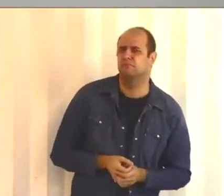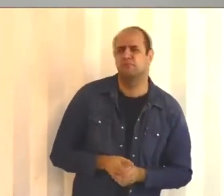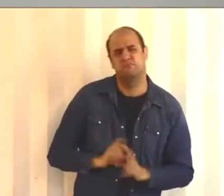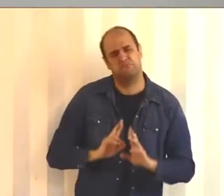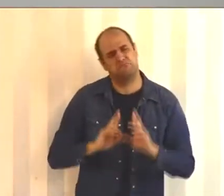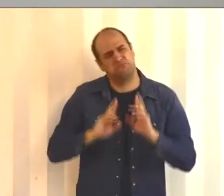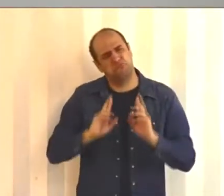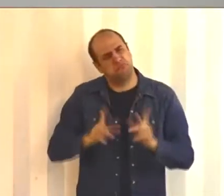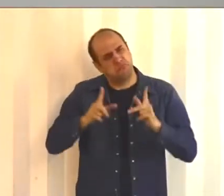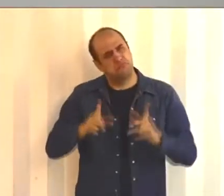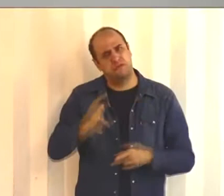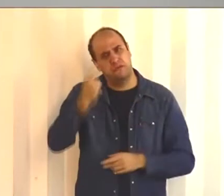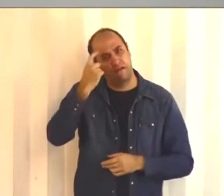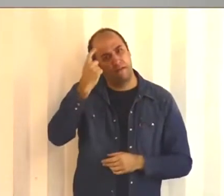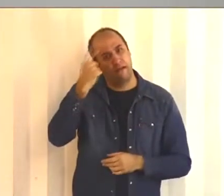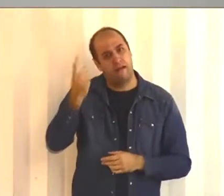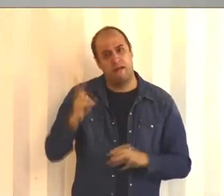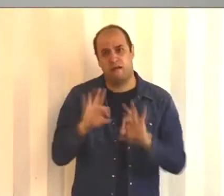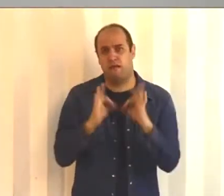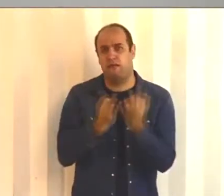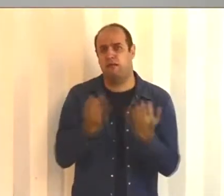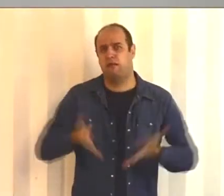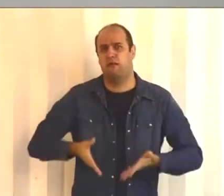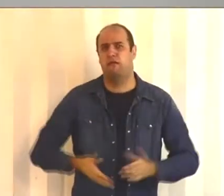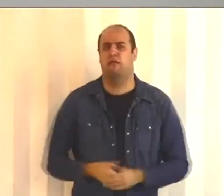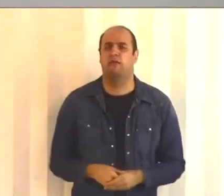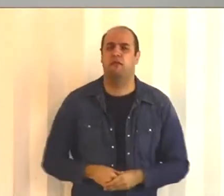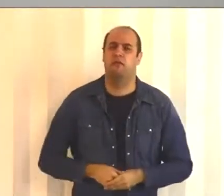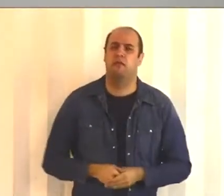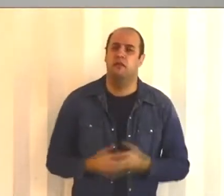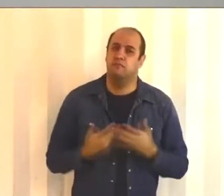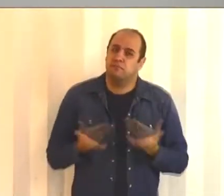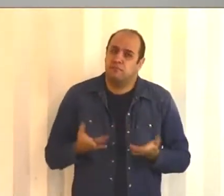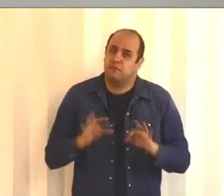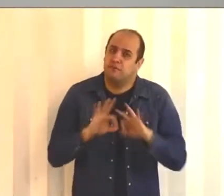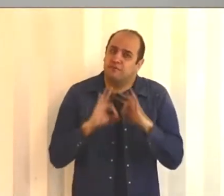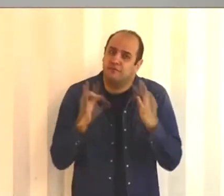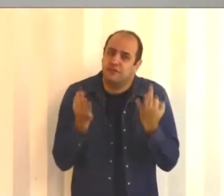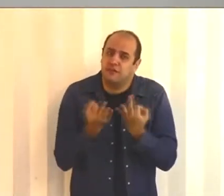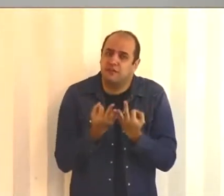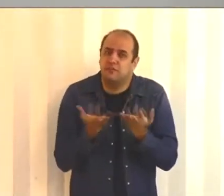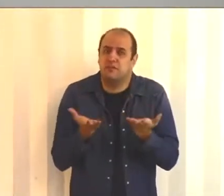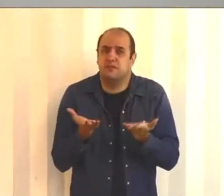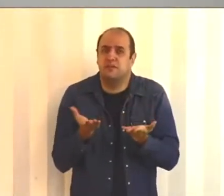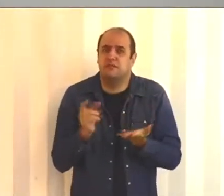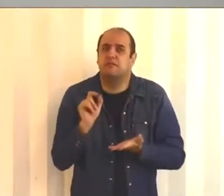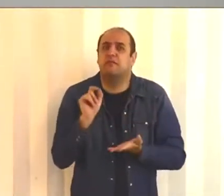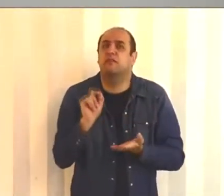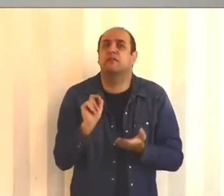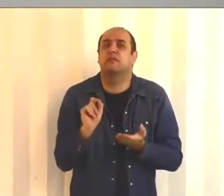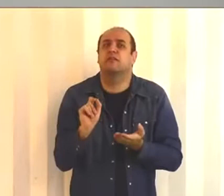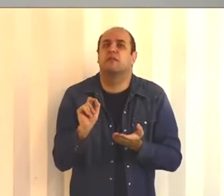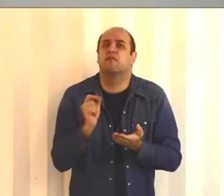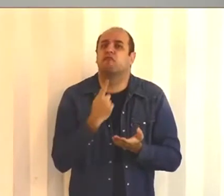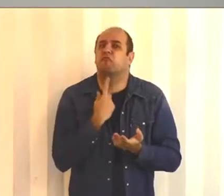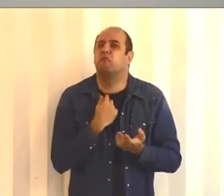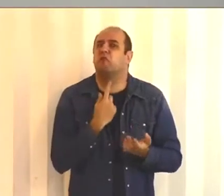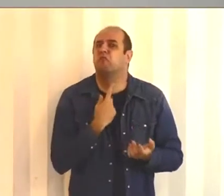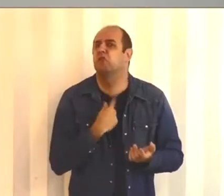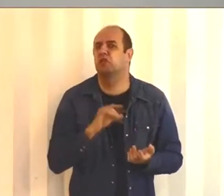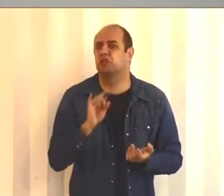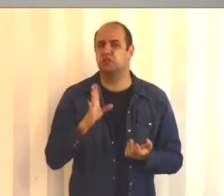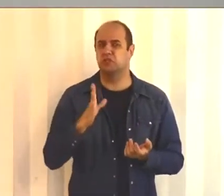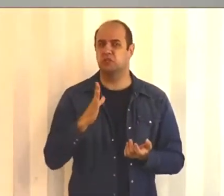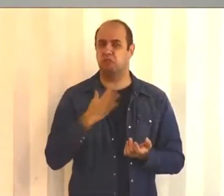de família no Ocidente. E então a família, ela é fruto do quê? Do nosso desejo, do